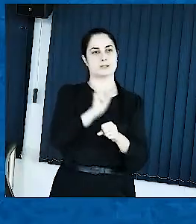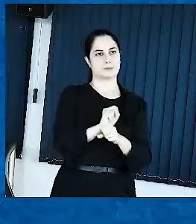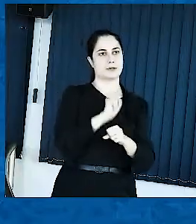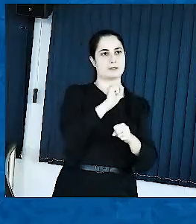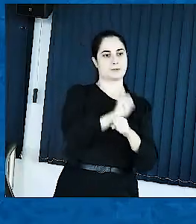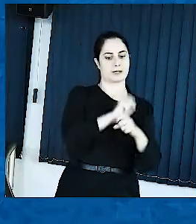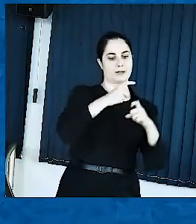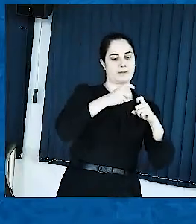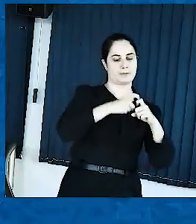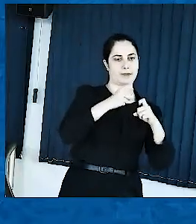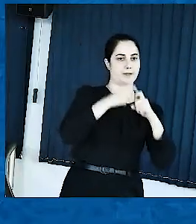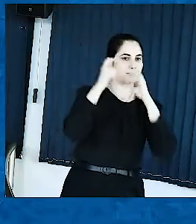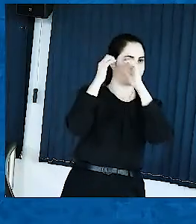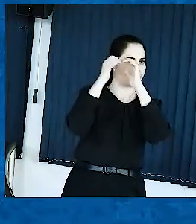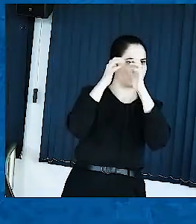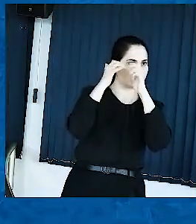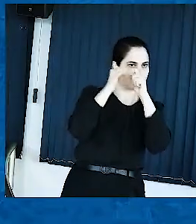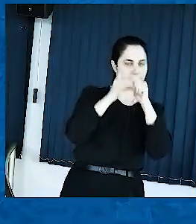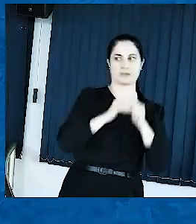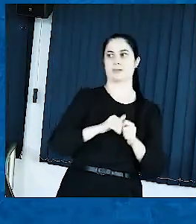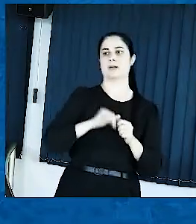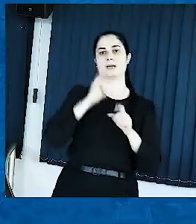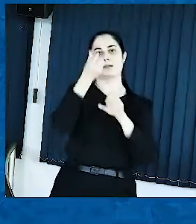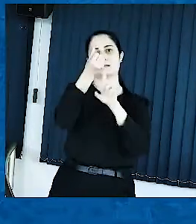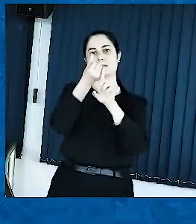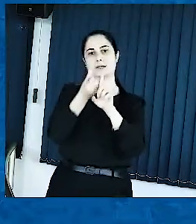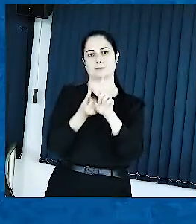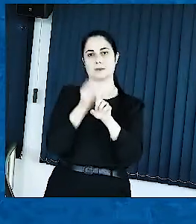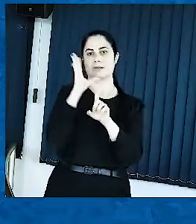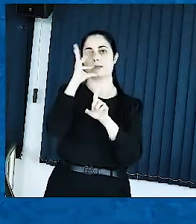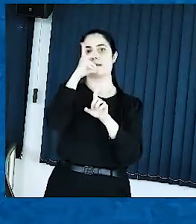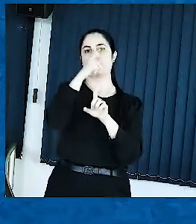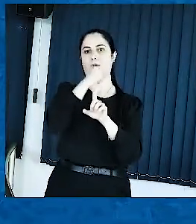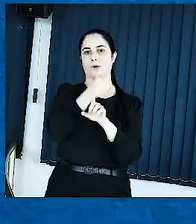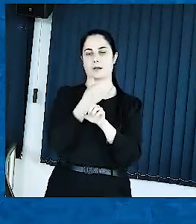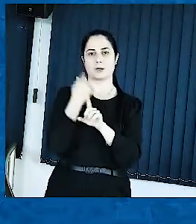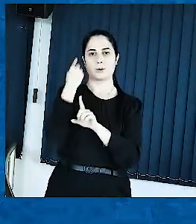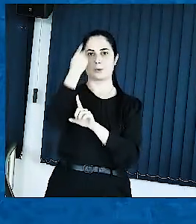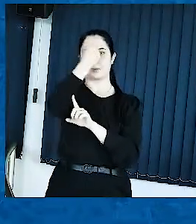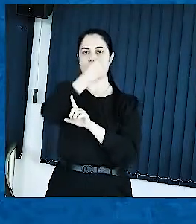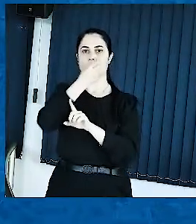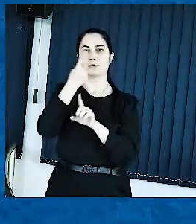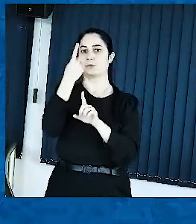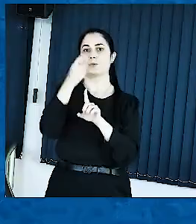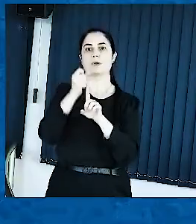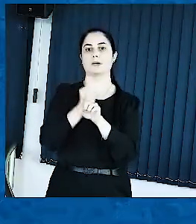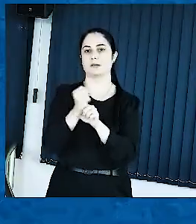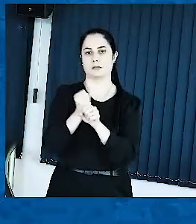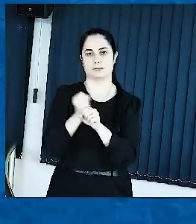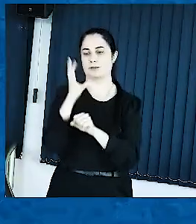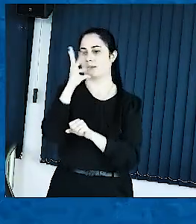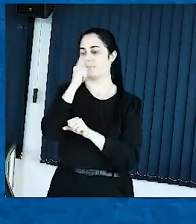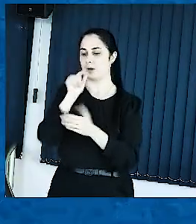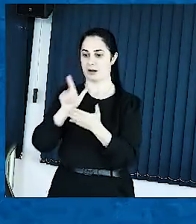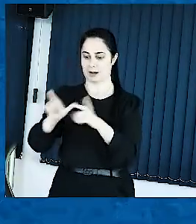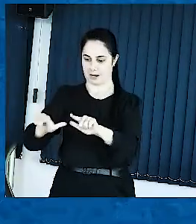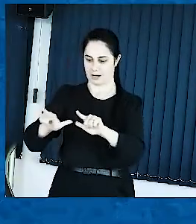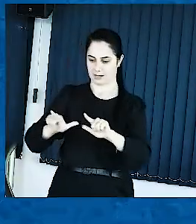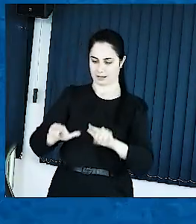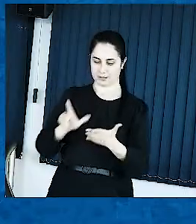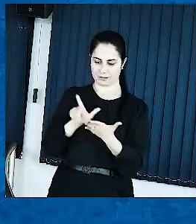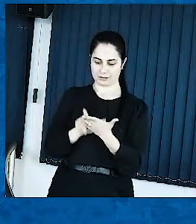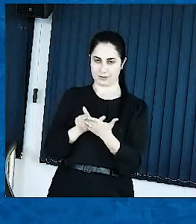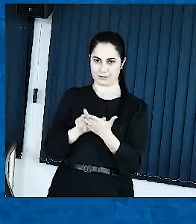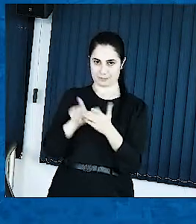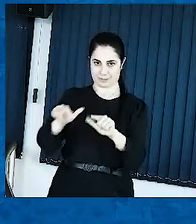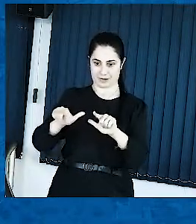um neurologista pediátrico lá daqui 6 meses, 12 meses, ou sei lá quanto, para eu ter um laudo na mão para eu